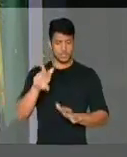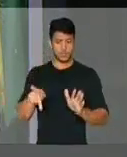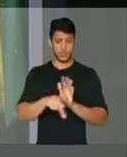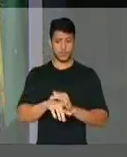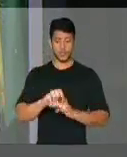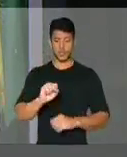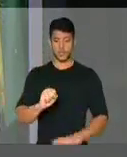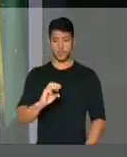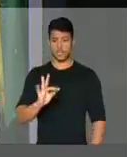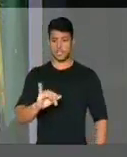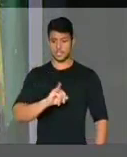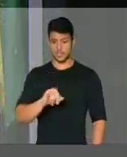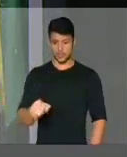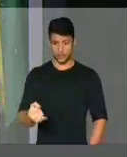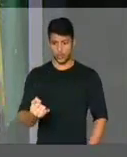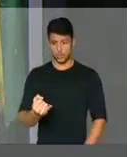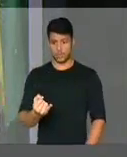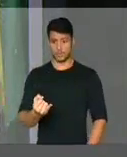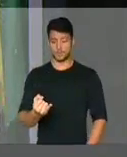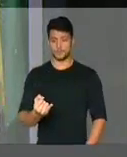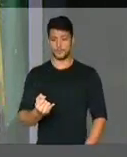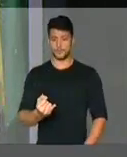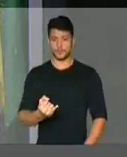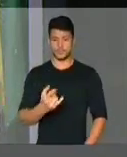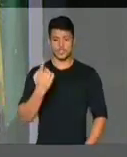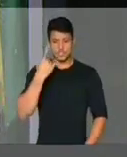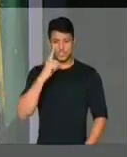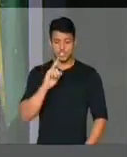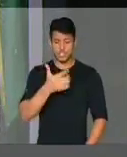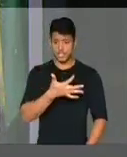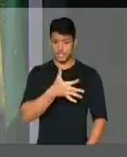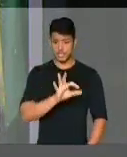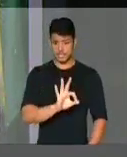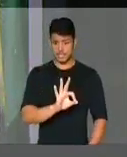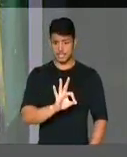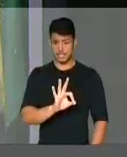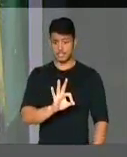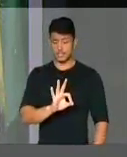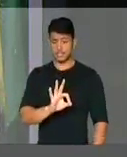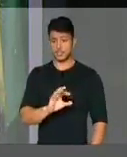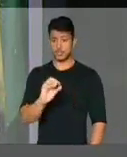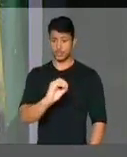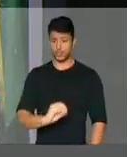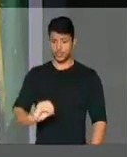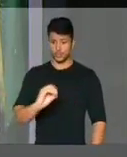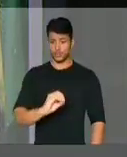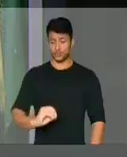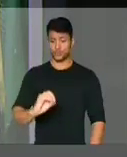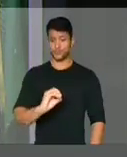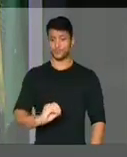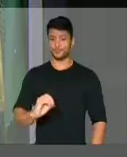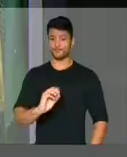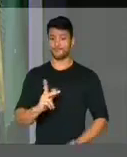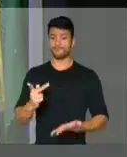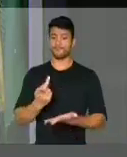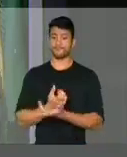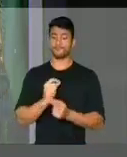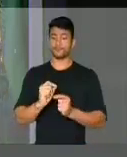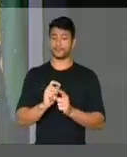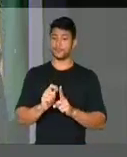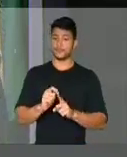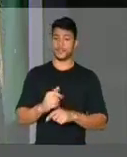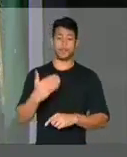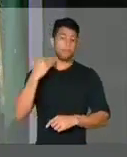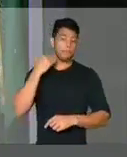Justiça do ano passado, para ser bem exato, no dia 10 de outubro, em que bancos não